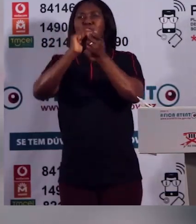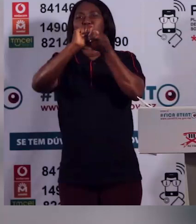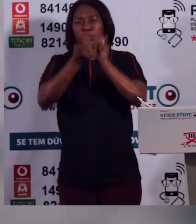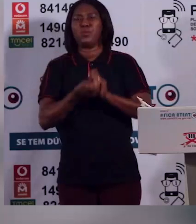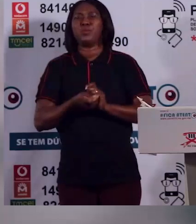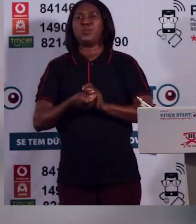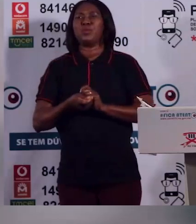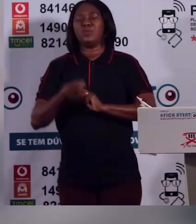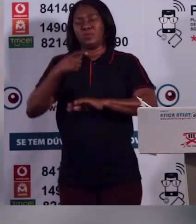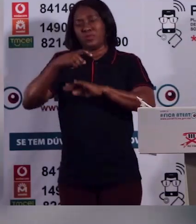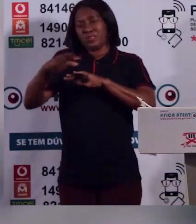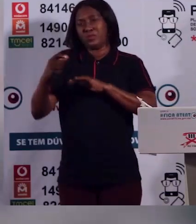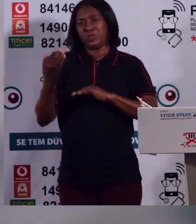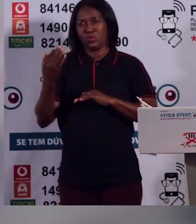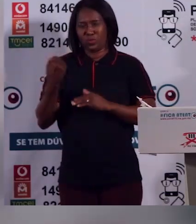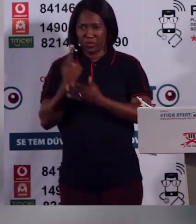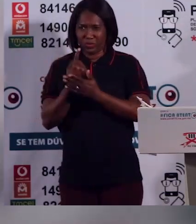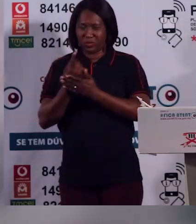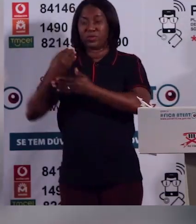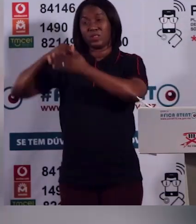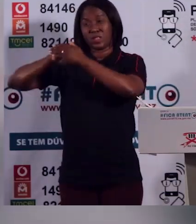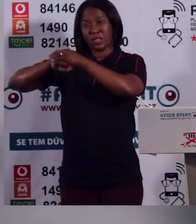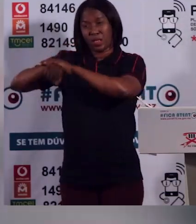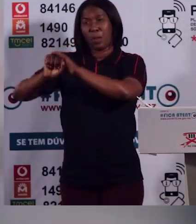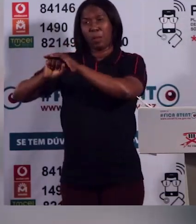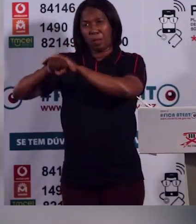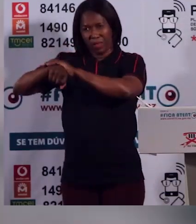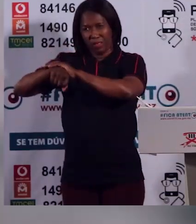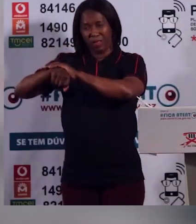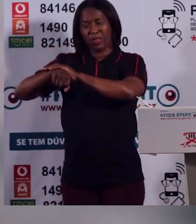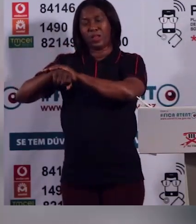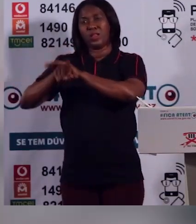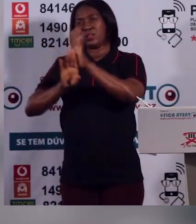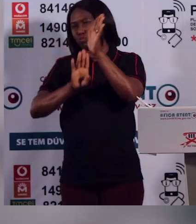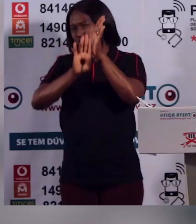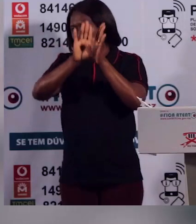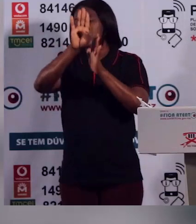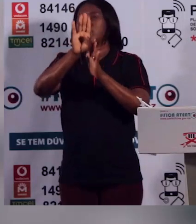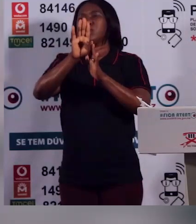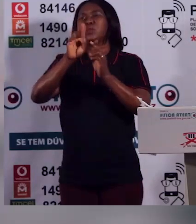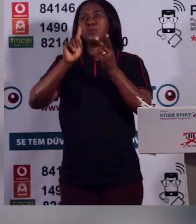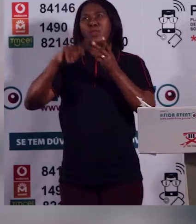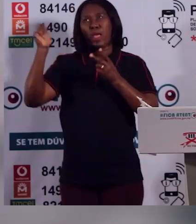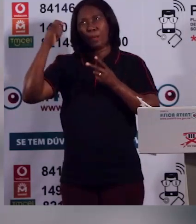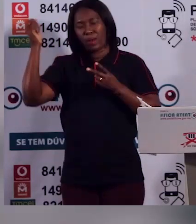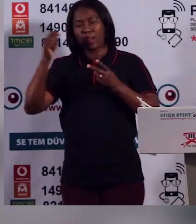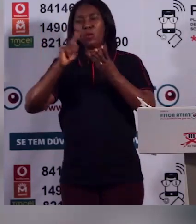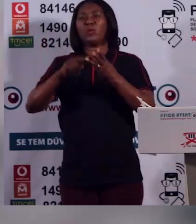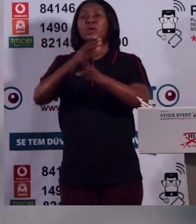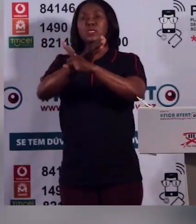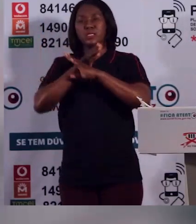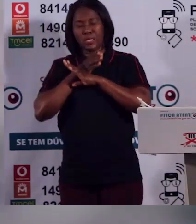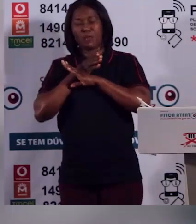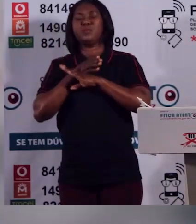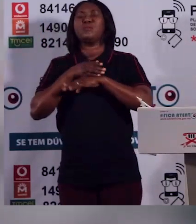semanas, principalmente a curva de Madagascar, que tem subido rapidamente, do Malawi, da Zâmbia